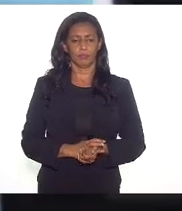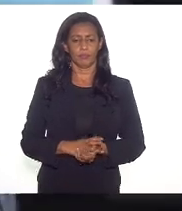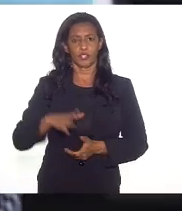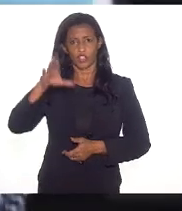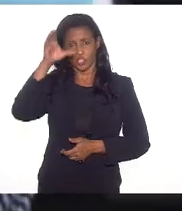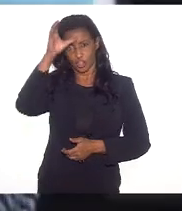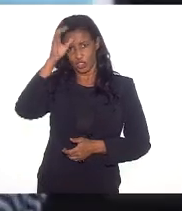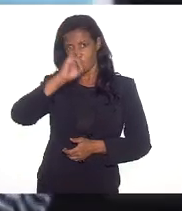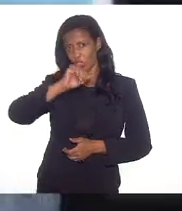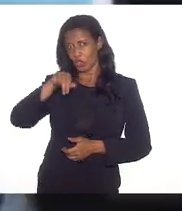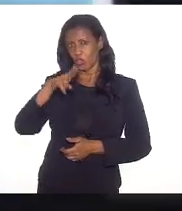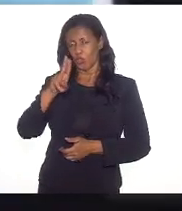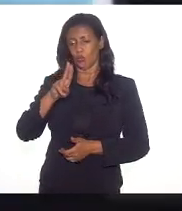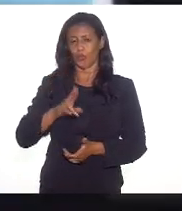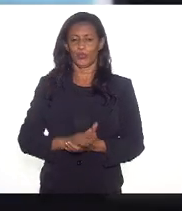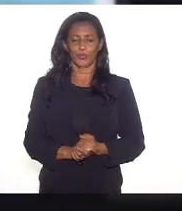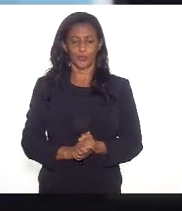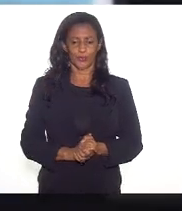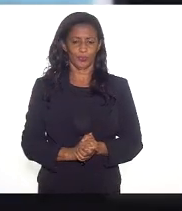Tia Ju, declaração de voto, por favor.